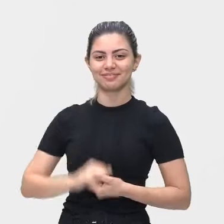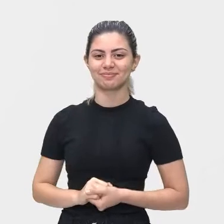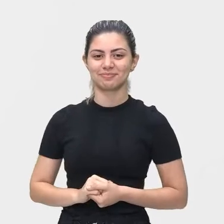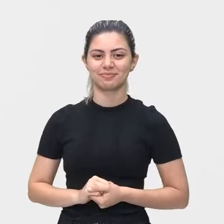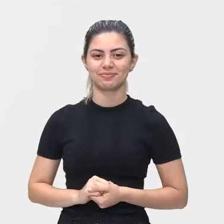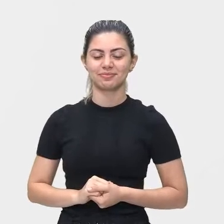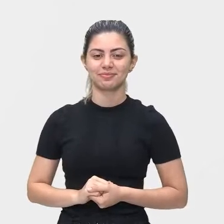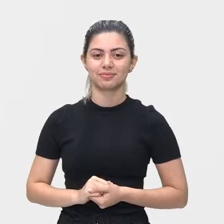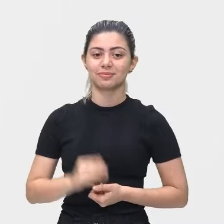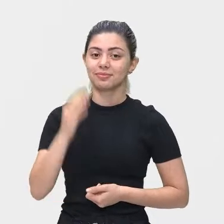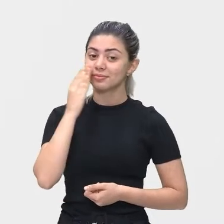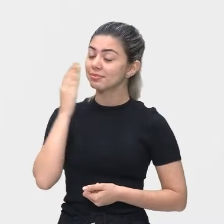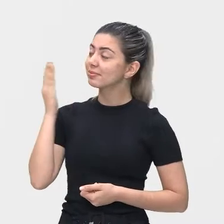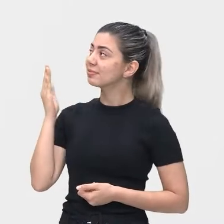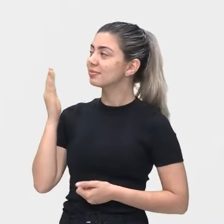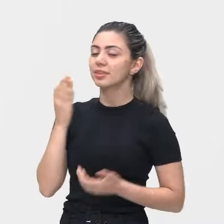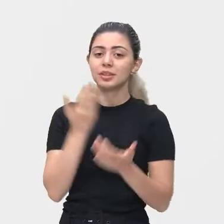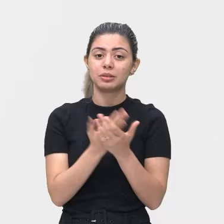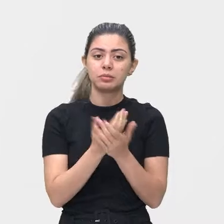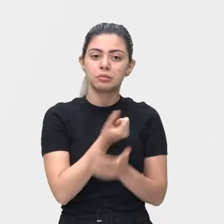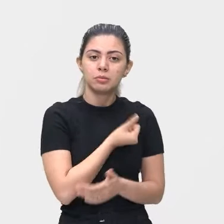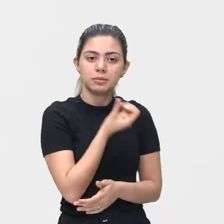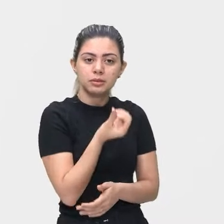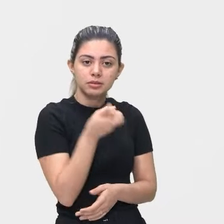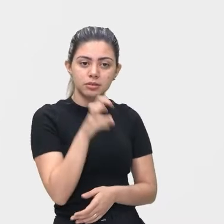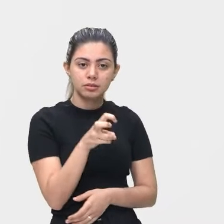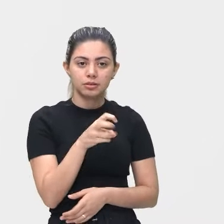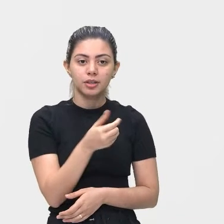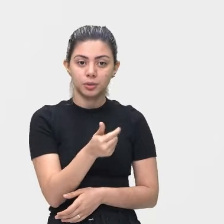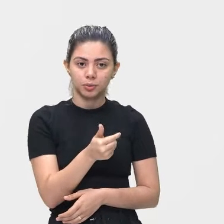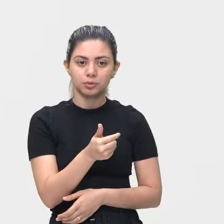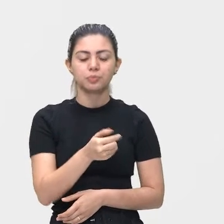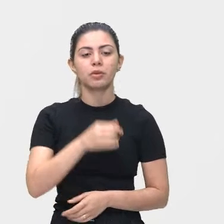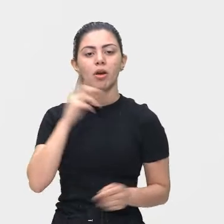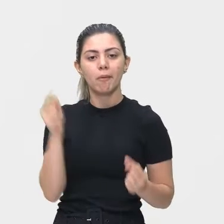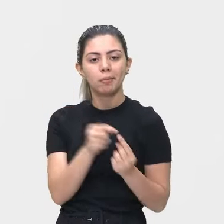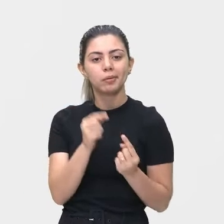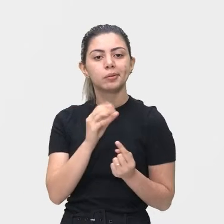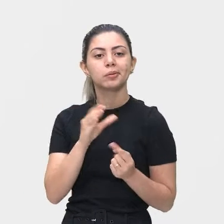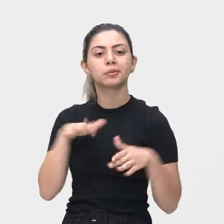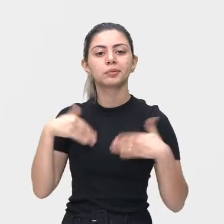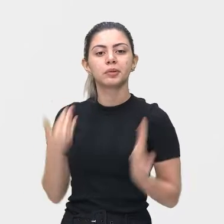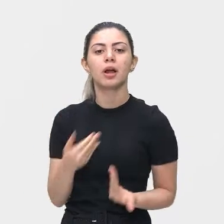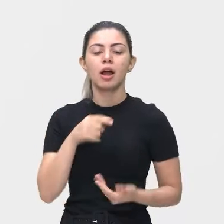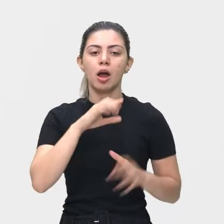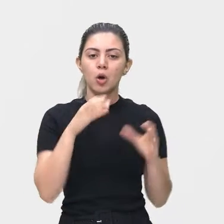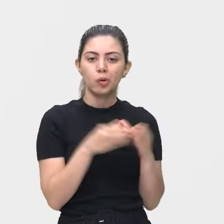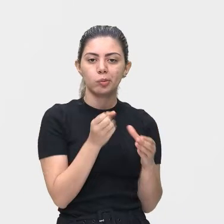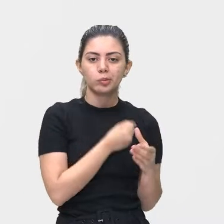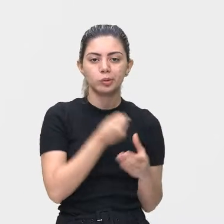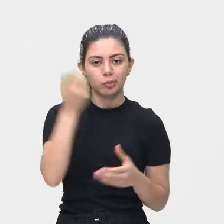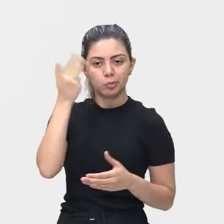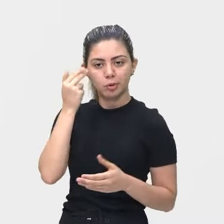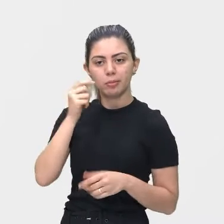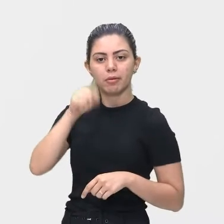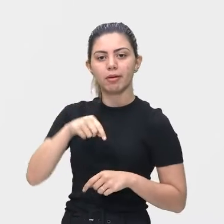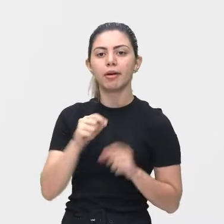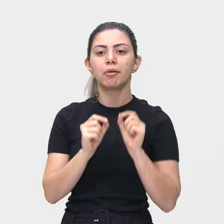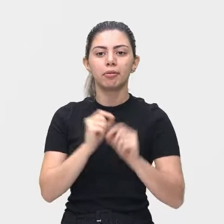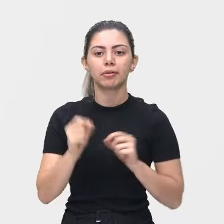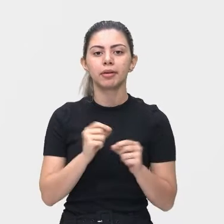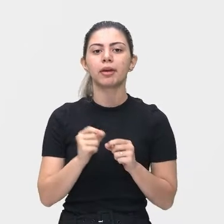segue! Aula de número 62, objeto de conhecimento, números racionais na